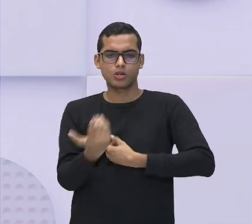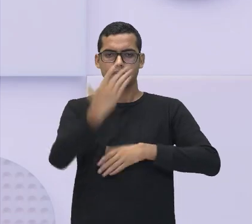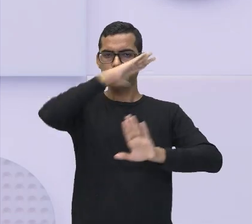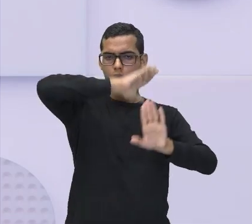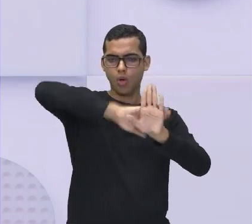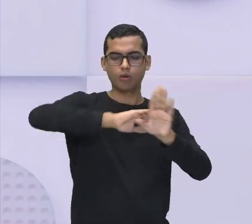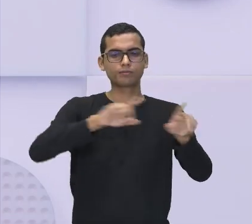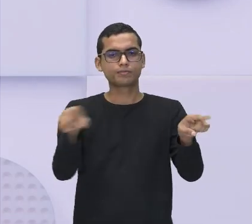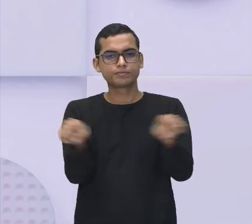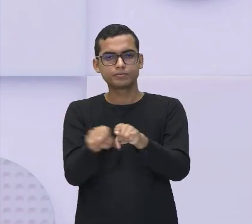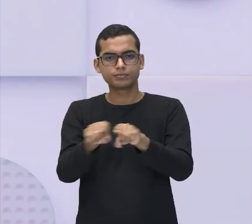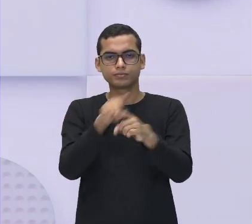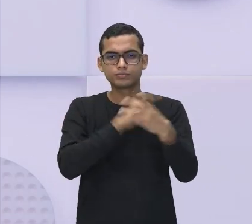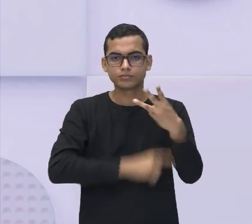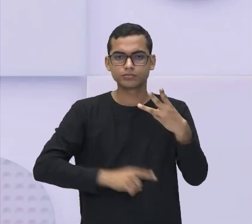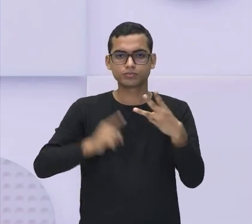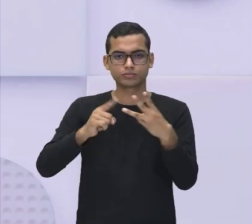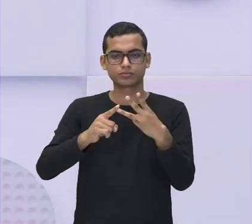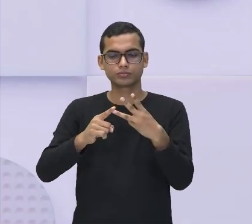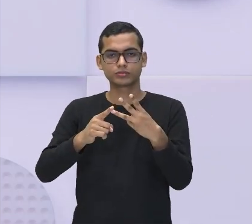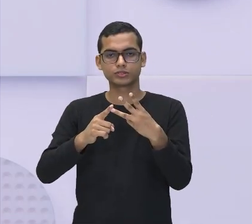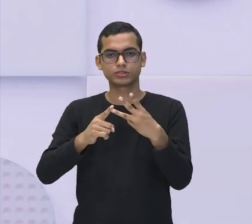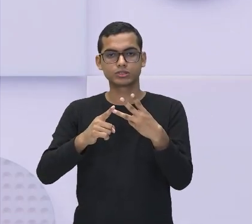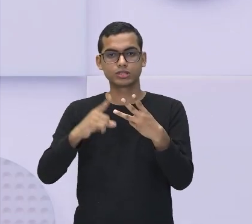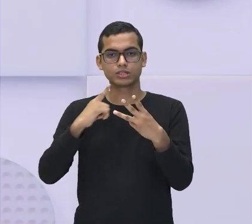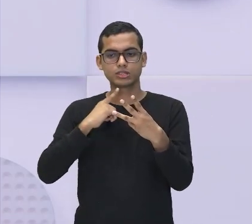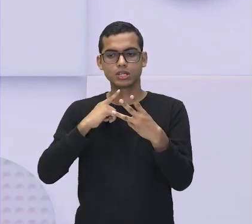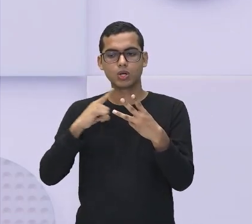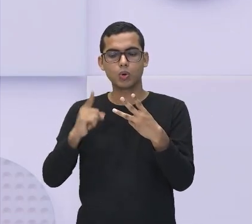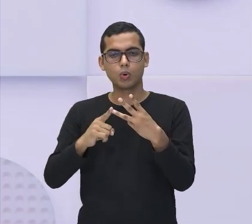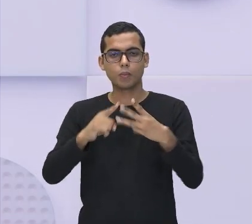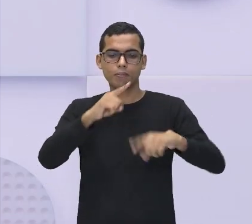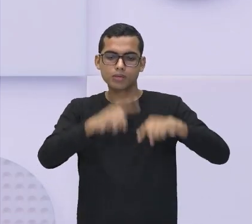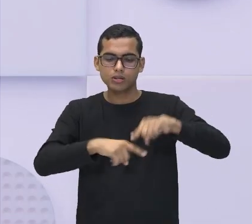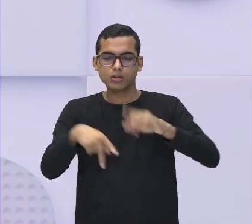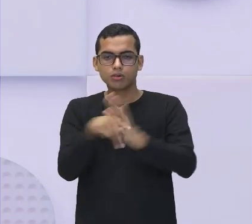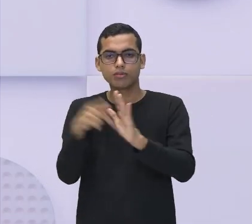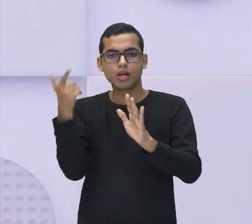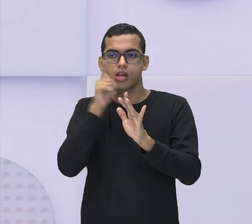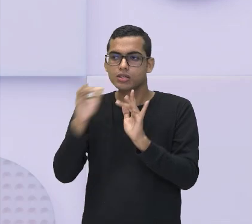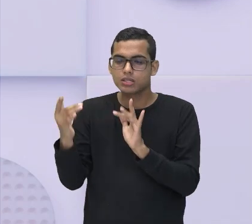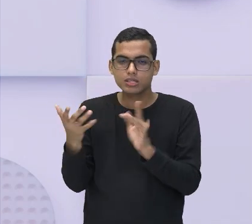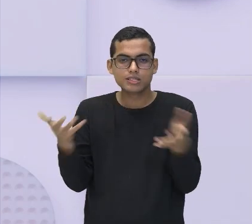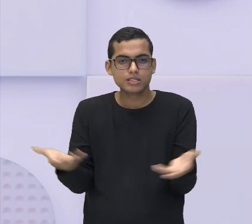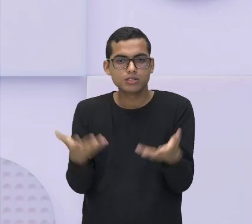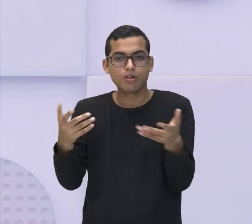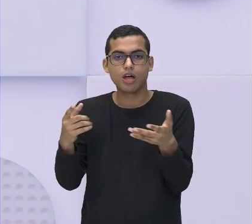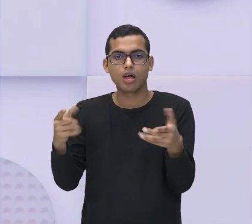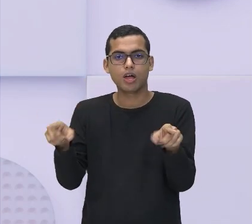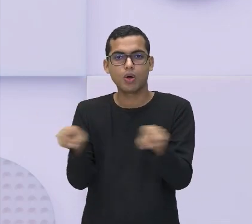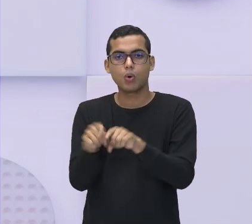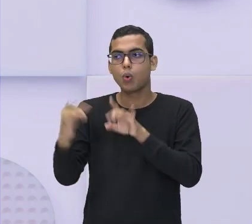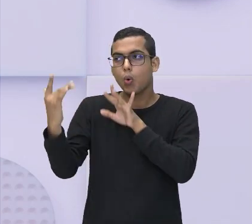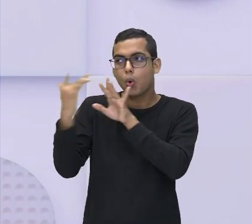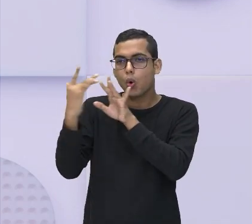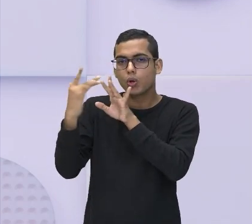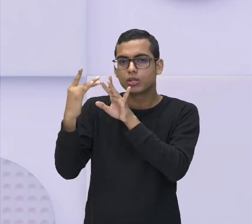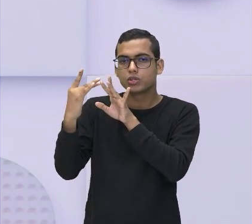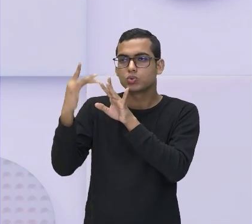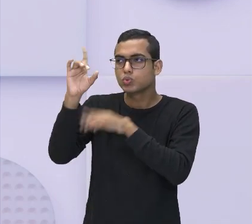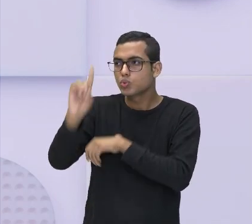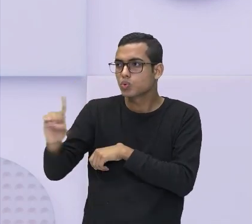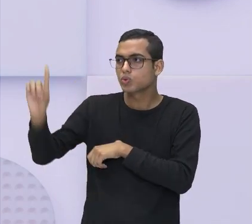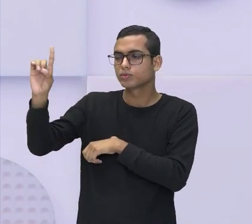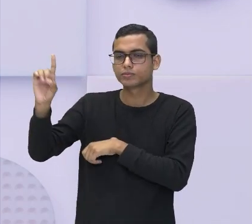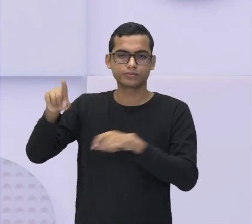sagrado, uma ponte para Deus, né? Por exemplo, quando você que é cristão pega a Bíblia e lê